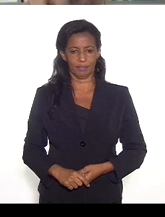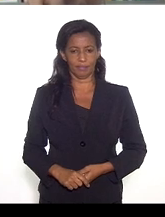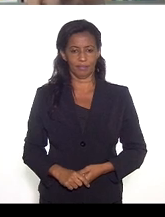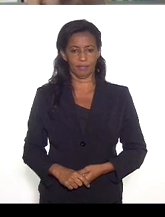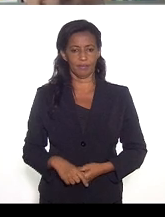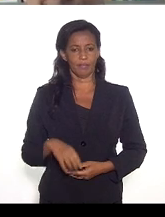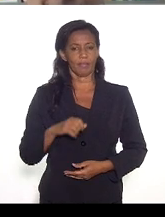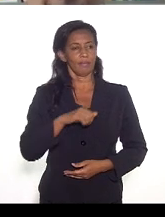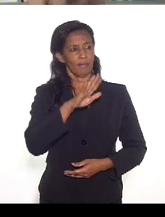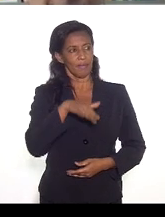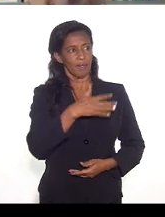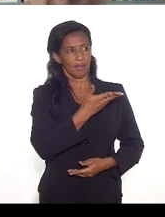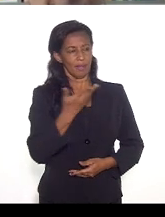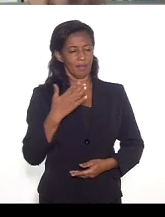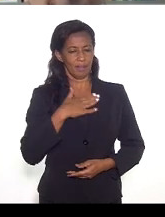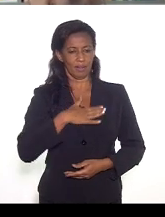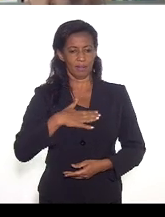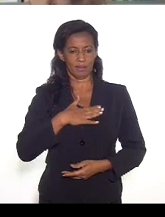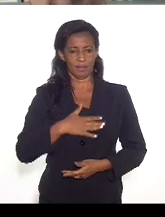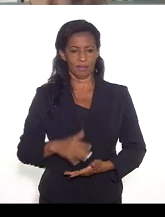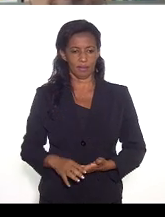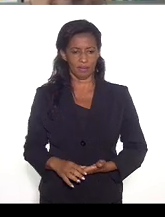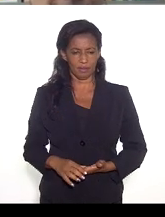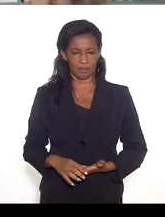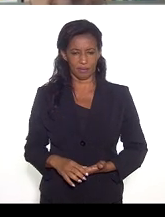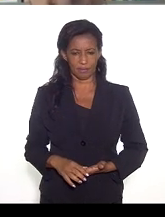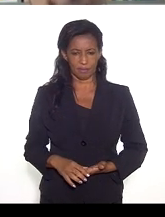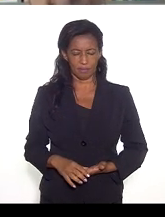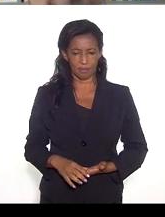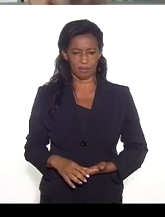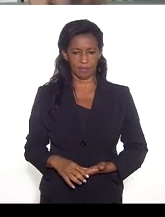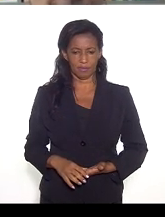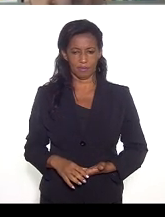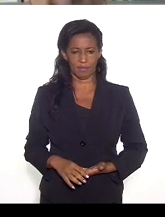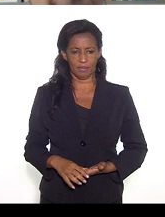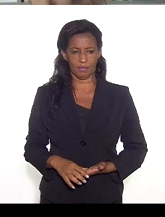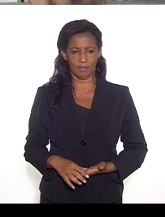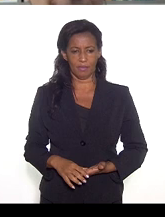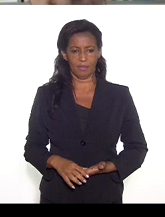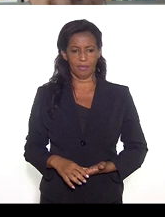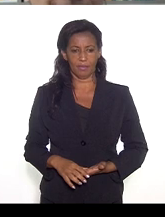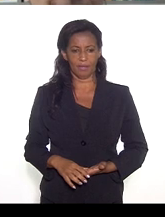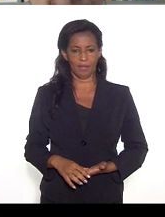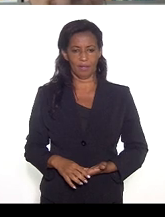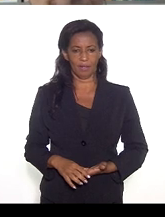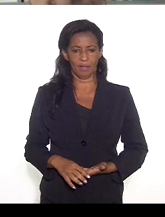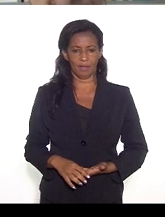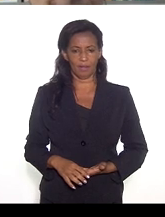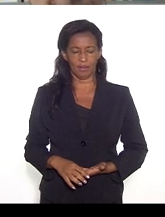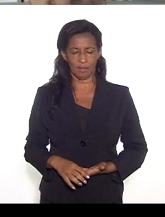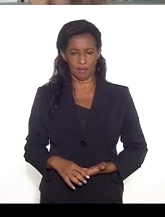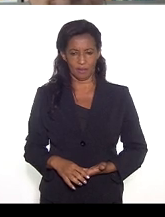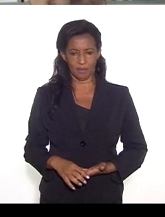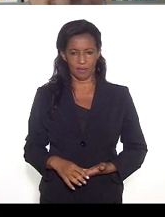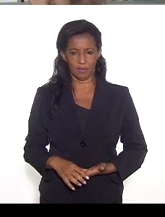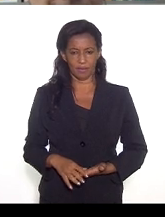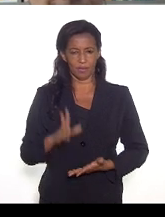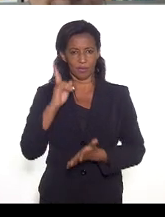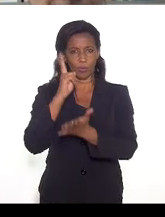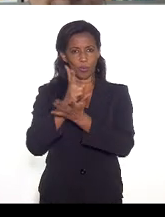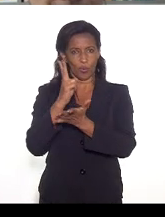certeza. Bem-vindo, almirante Hux. Boa tarde, almirante Hux. Estamos dando continuidade àquela reunião lá no Arsenal, viu? Estamos